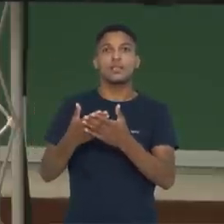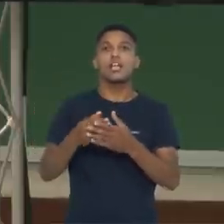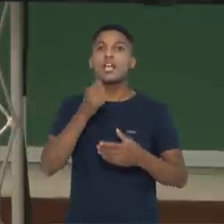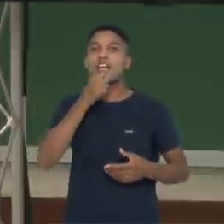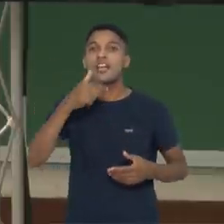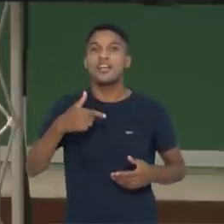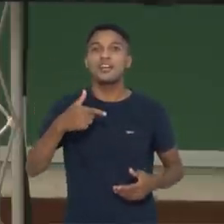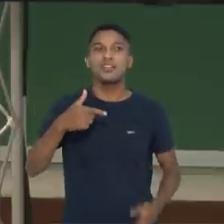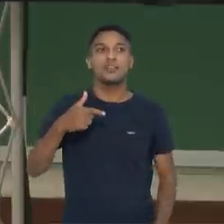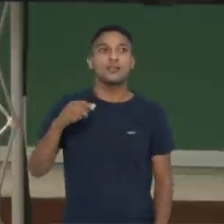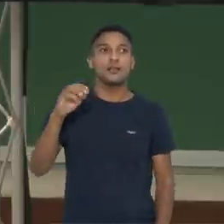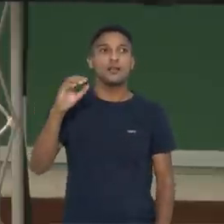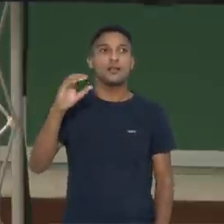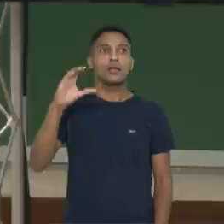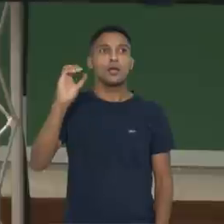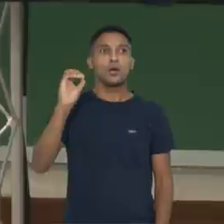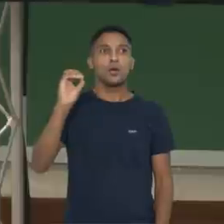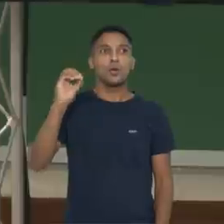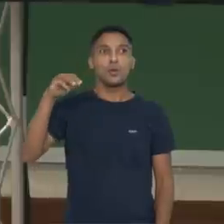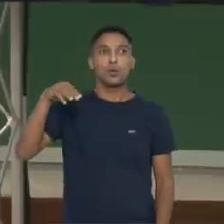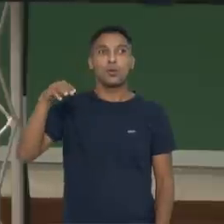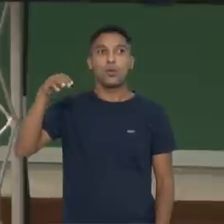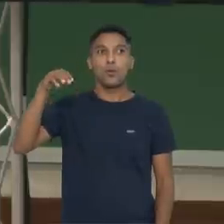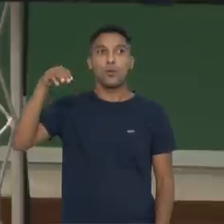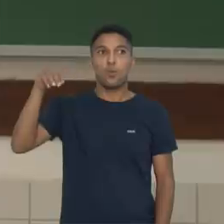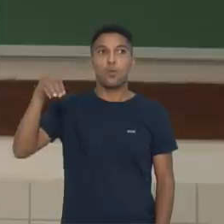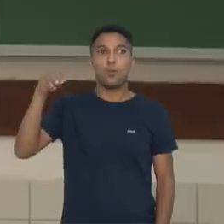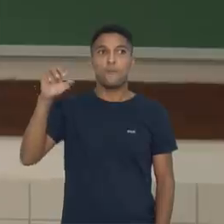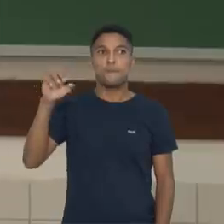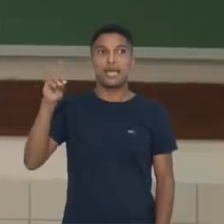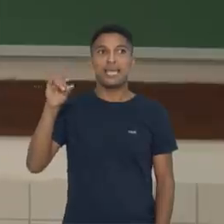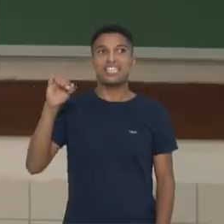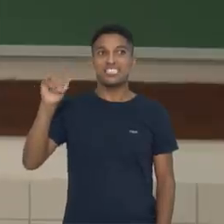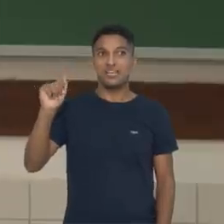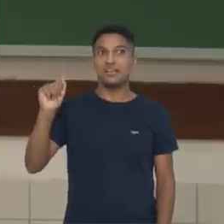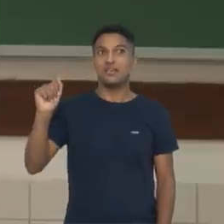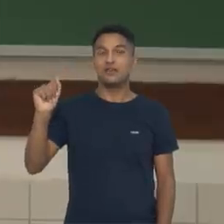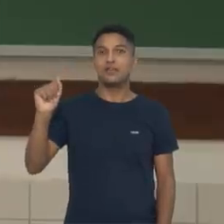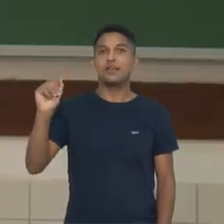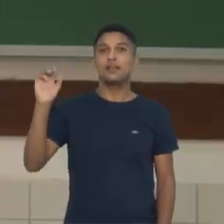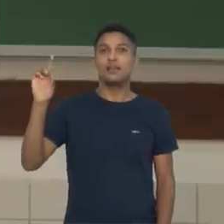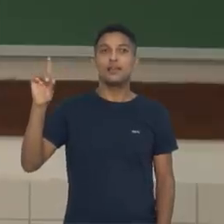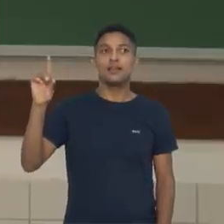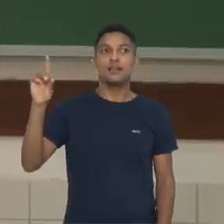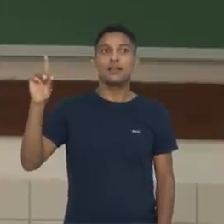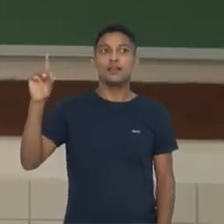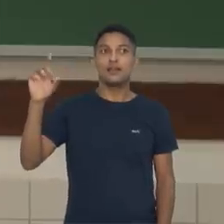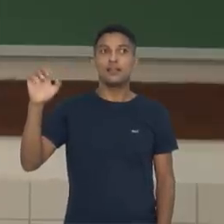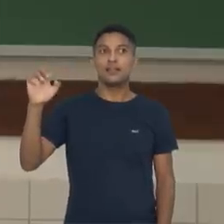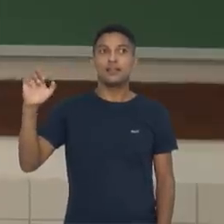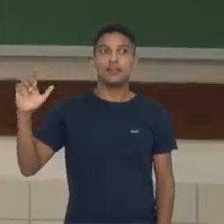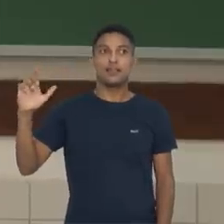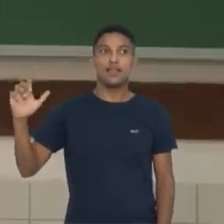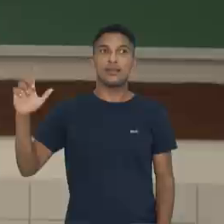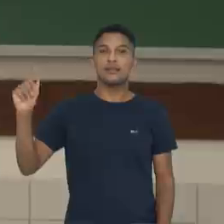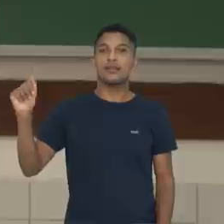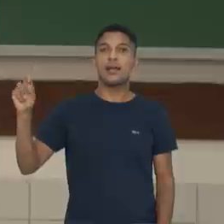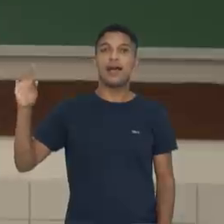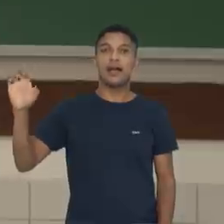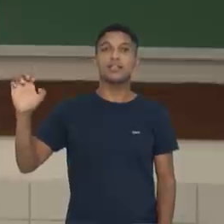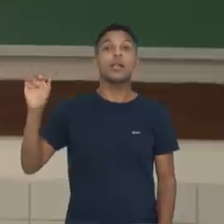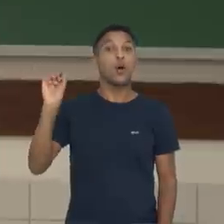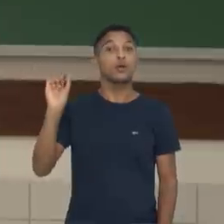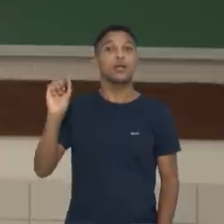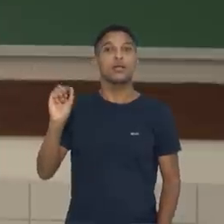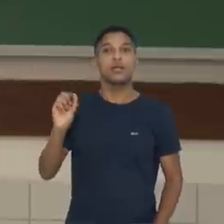seja, de cidade em cidade se apresentando, né? Na comédia dell'arte, personagens fixos, né? Sempre os